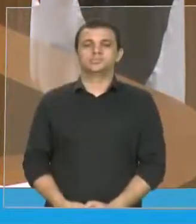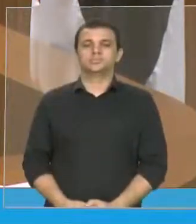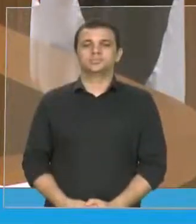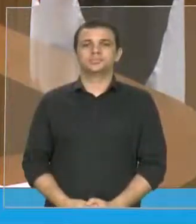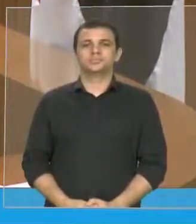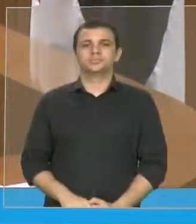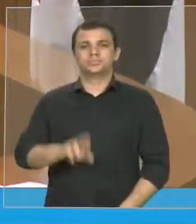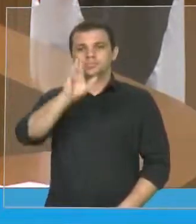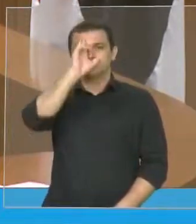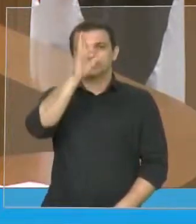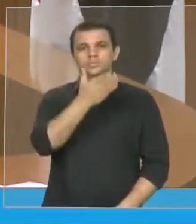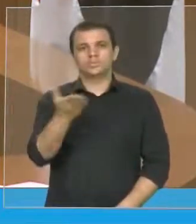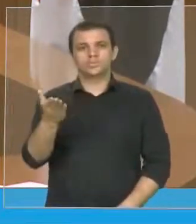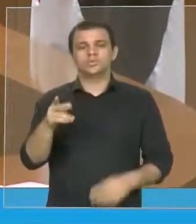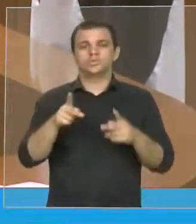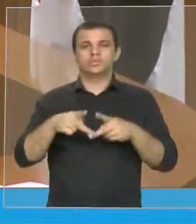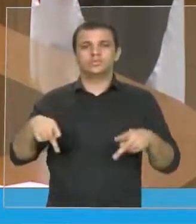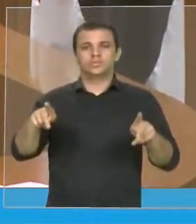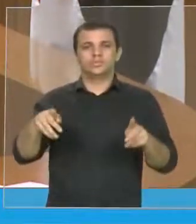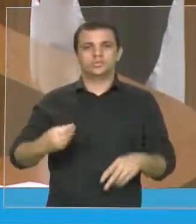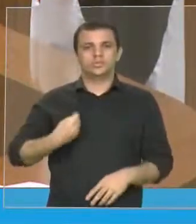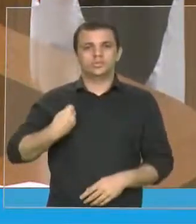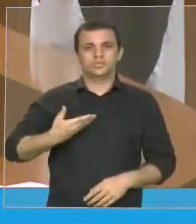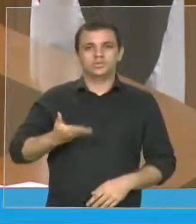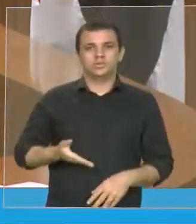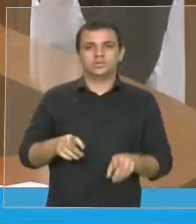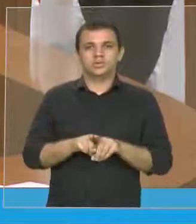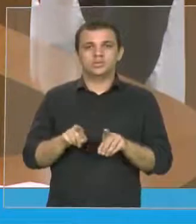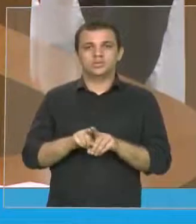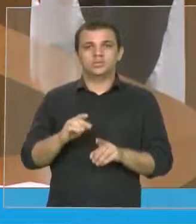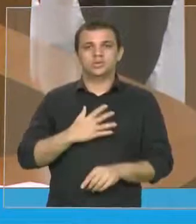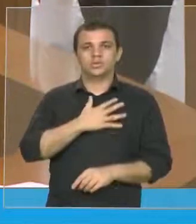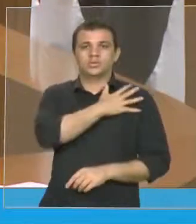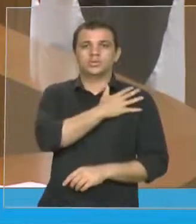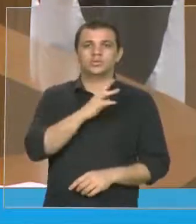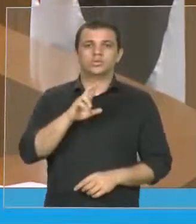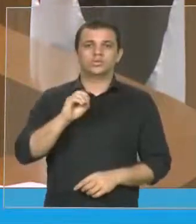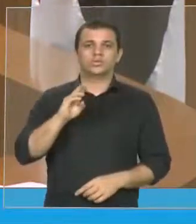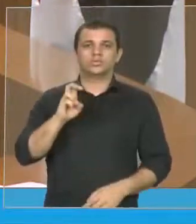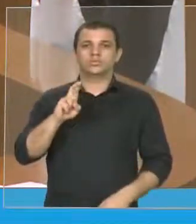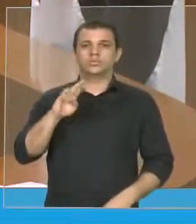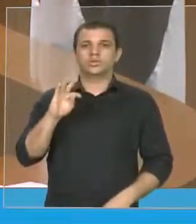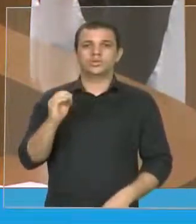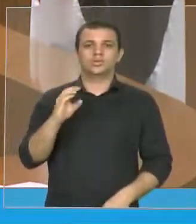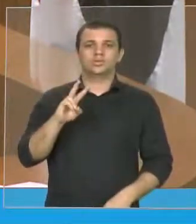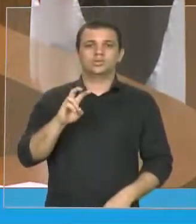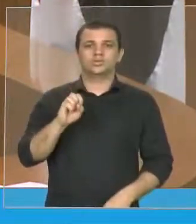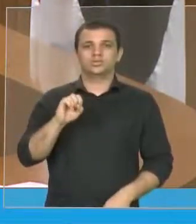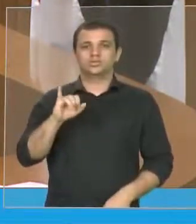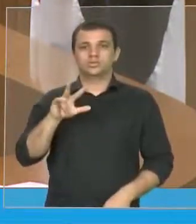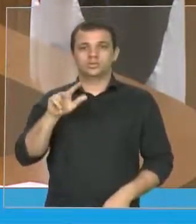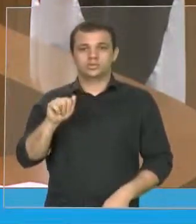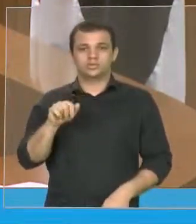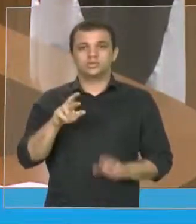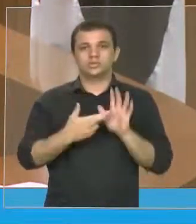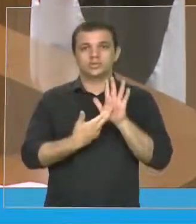Senhores procuradores aqui presentes, Coronel Roberto Silva, representando o comandante da Polícia